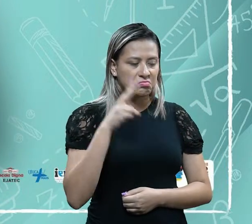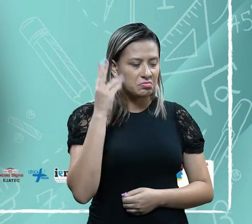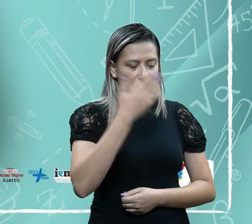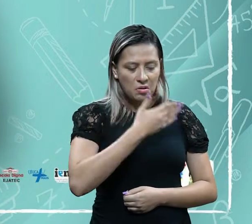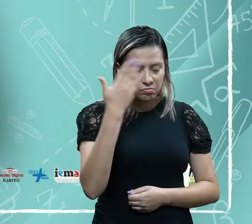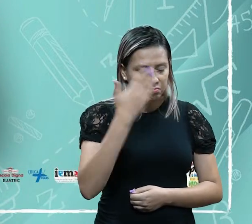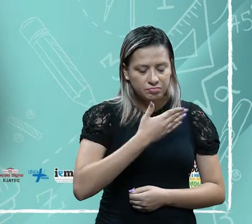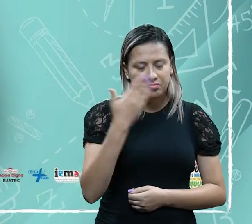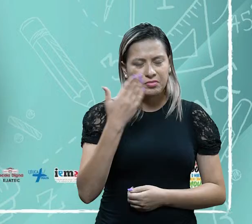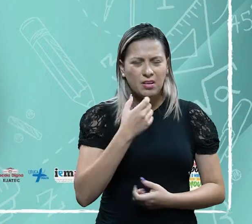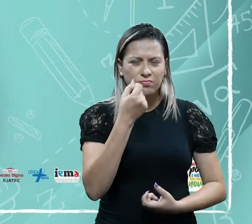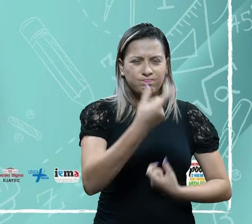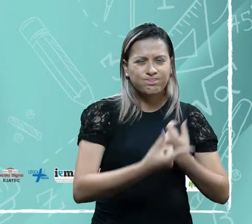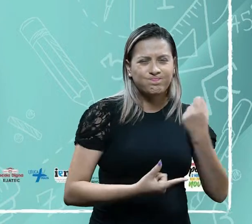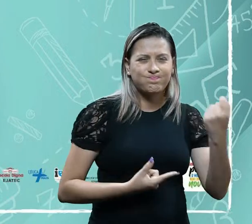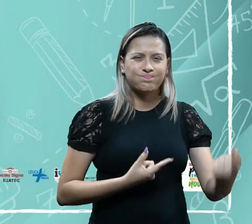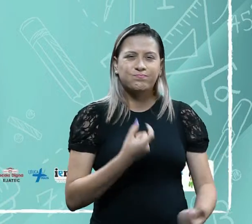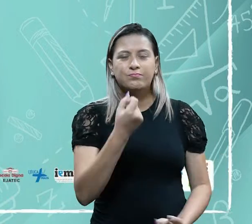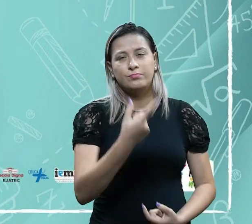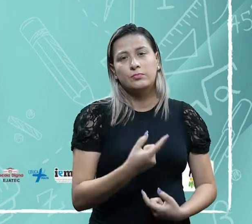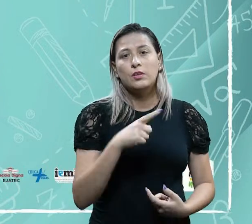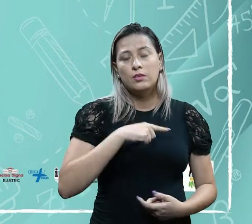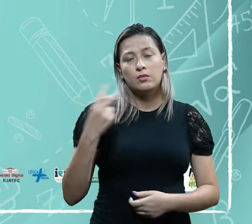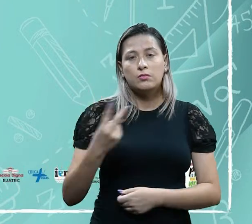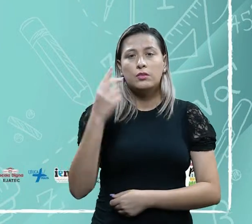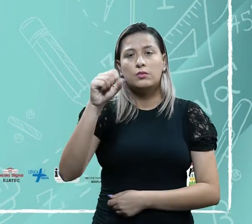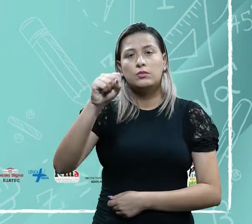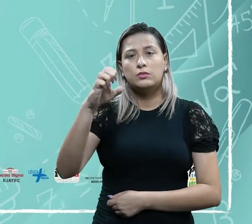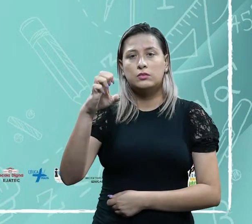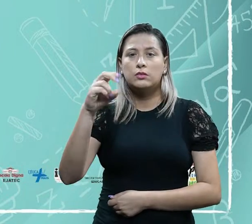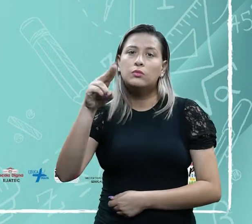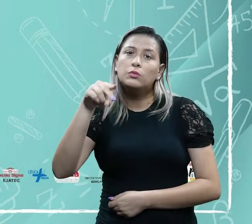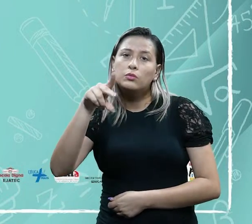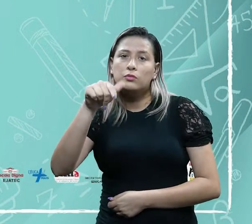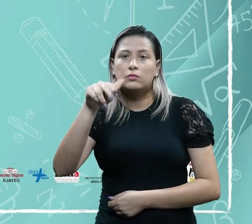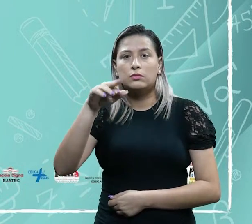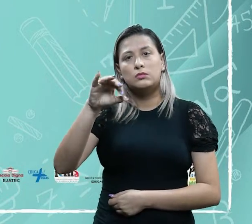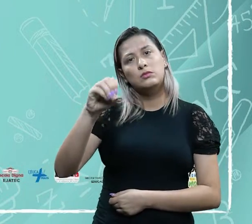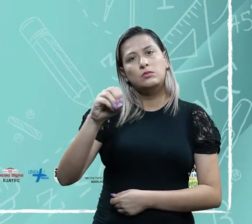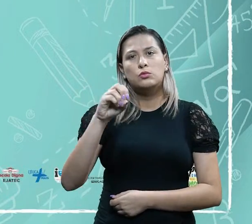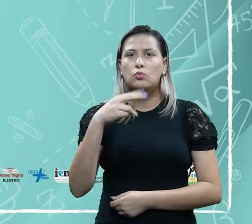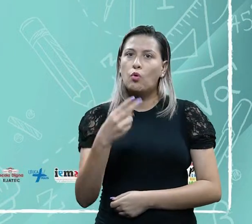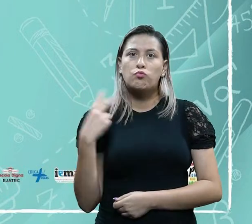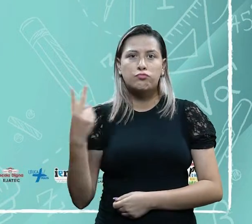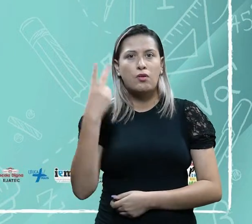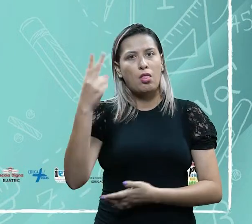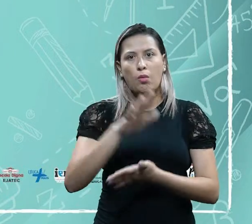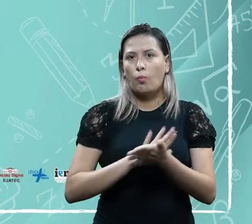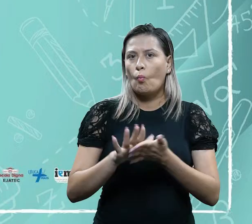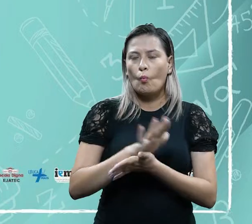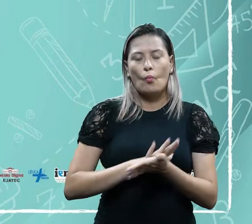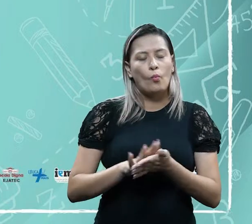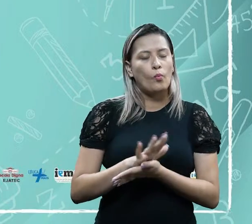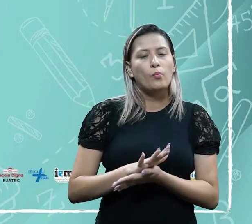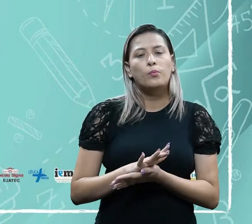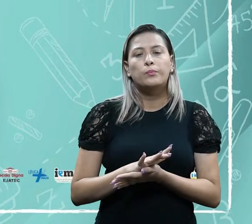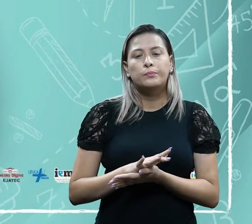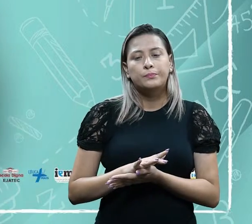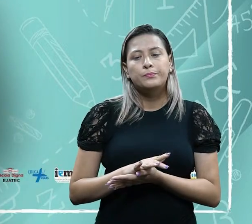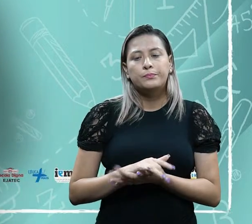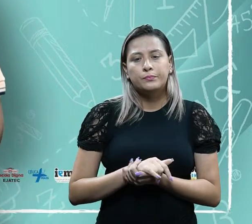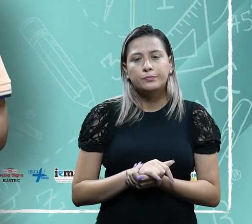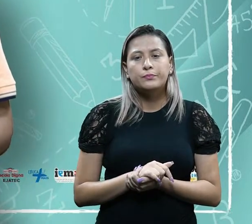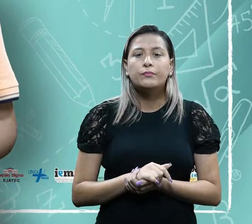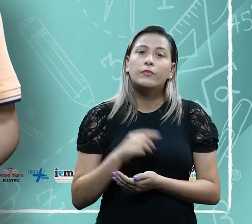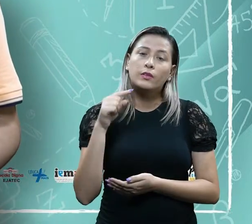eles passam a ter um valor secundário ou de fato a ter valor nenhum. Esses arquivos, eles vão, como a gente já